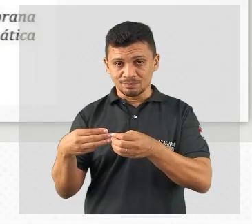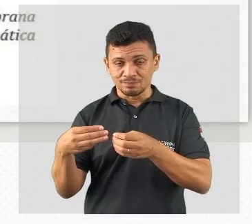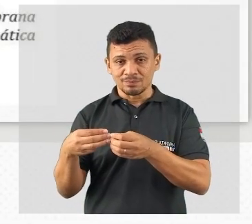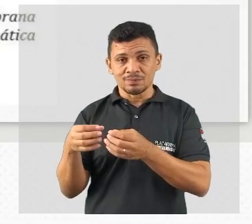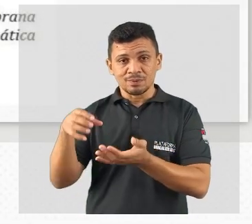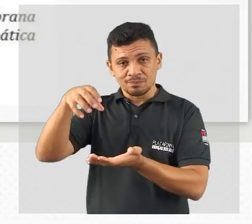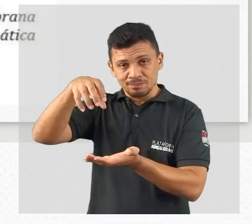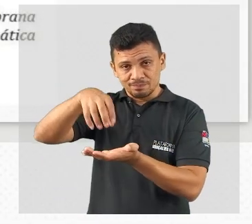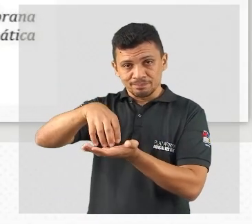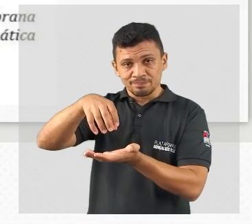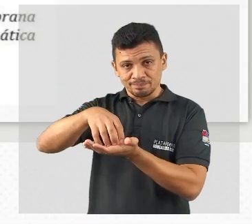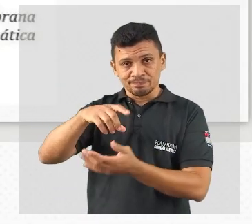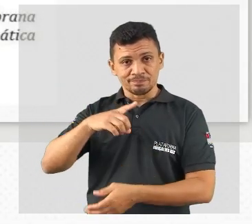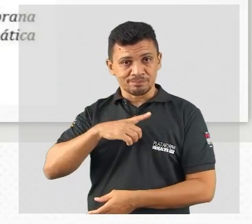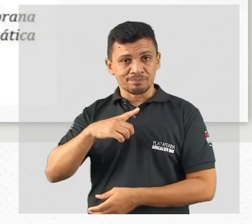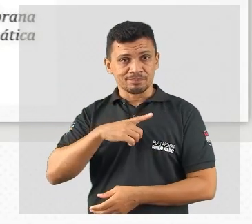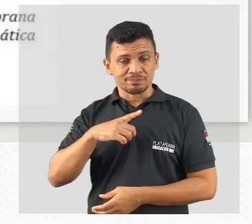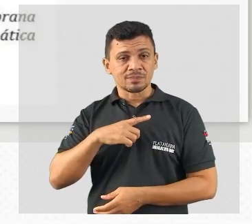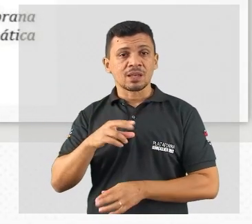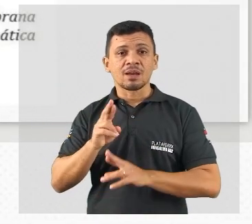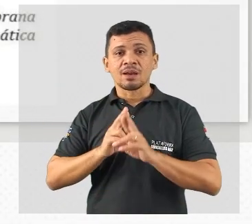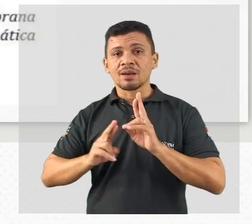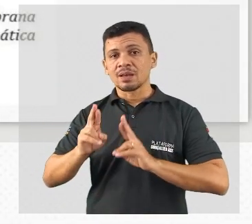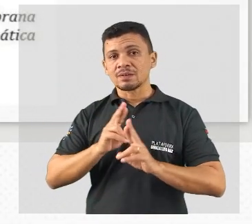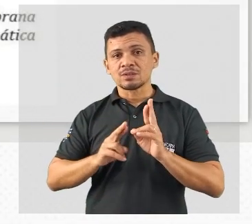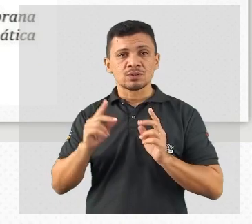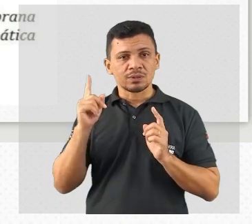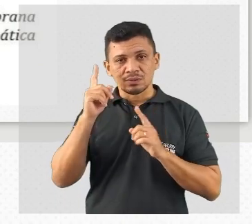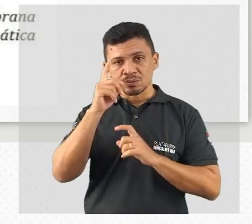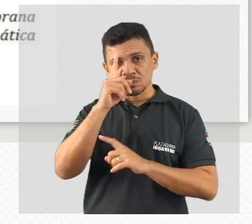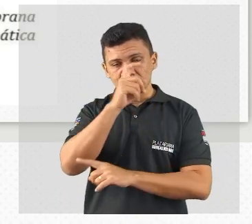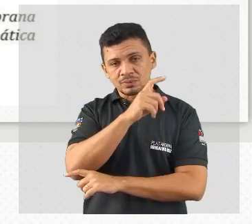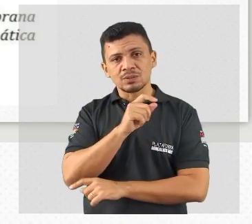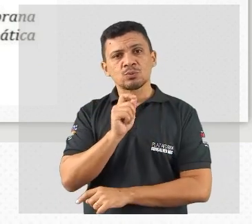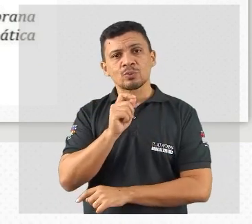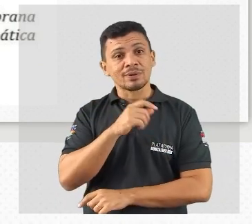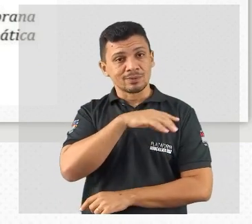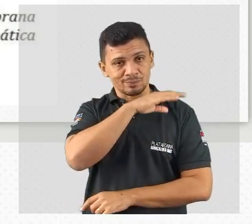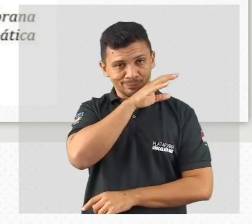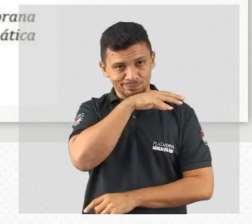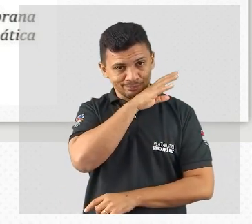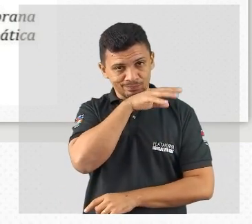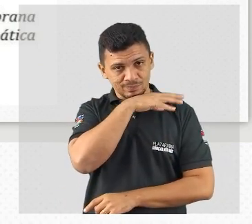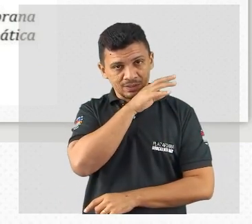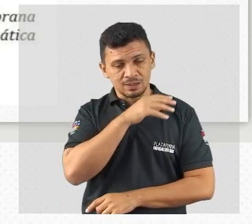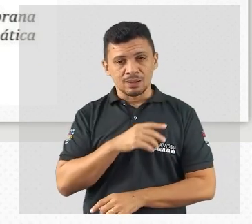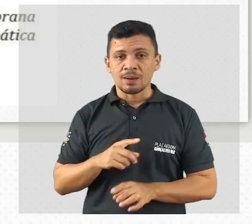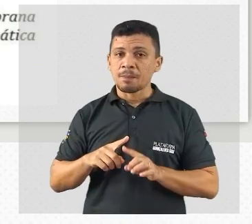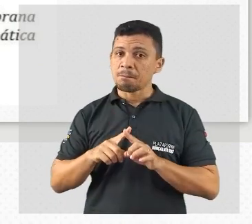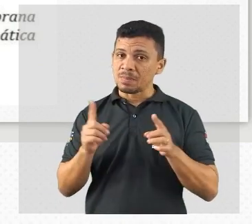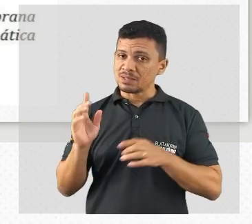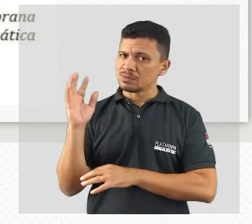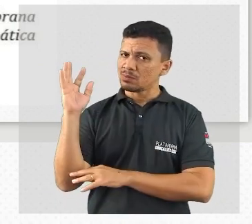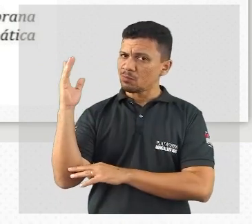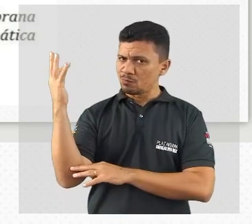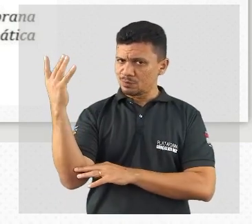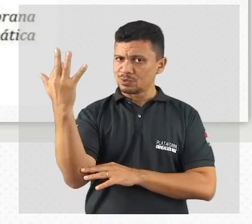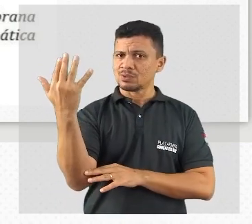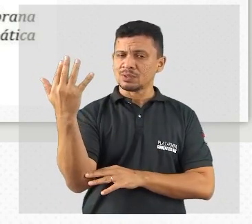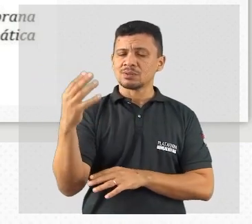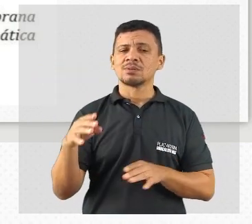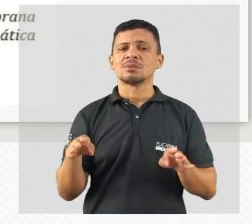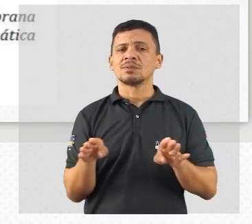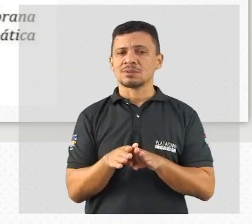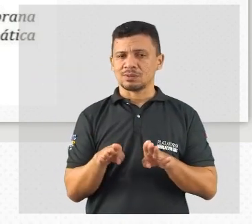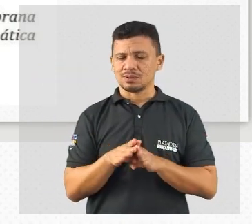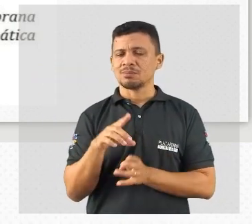gente falou, a gente relaciona muitas células mais complexas com os animais, né? Mas os vegetais, as nossas plantas, eles